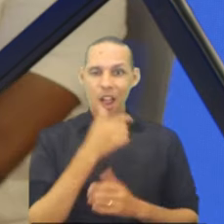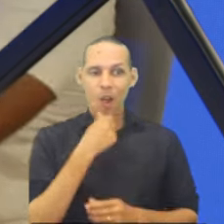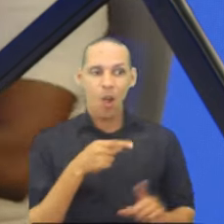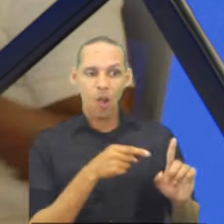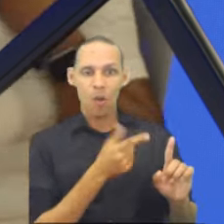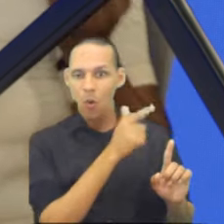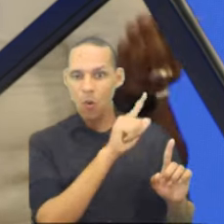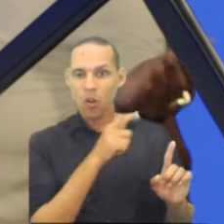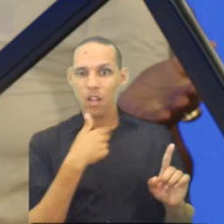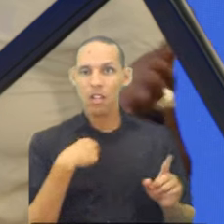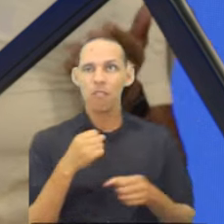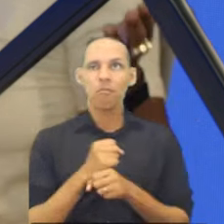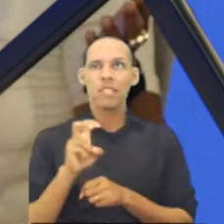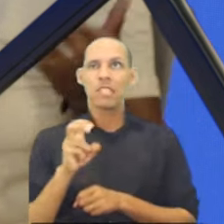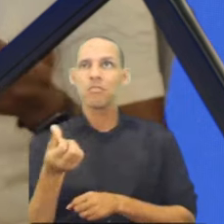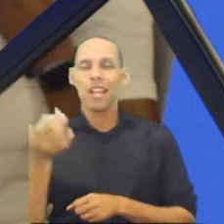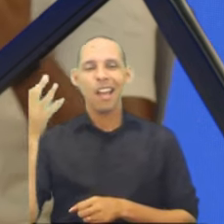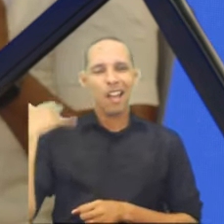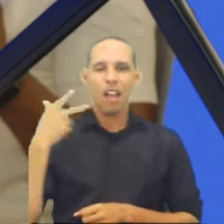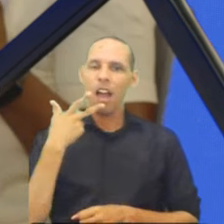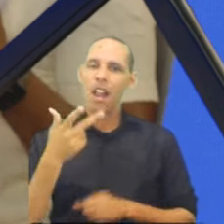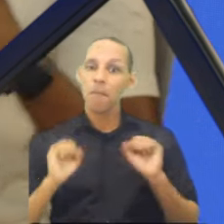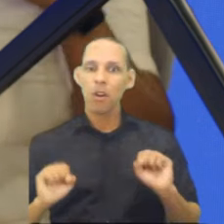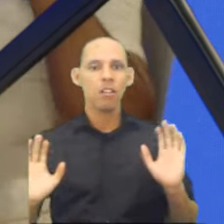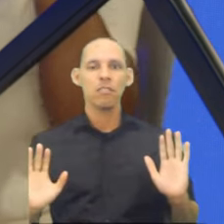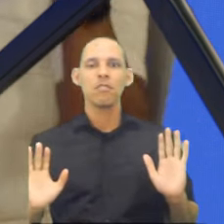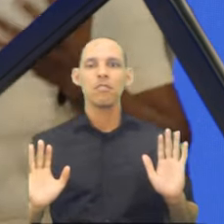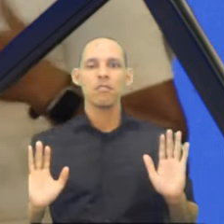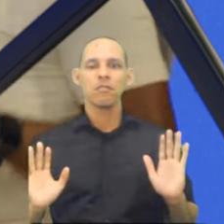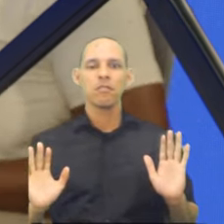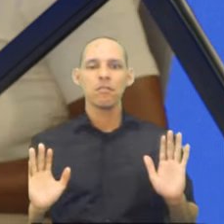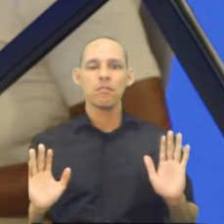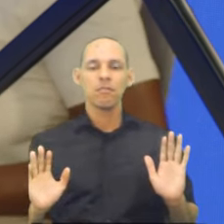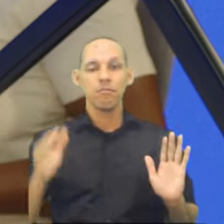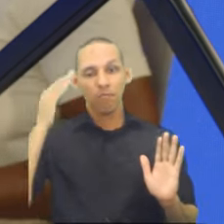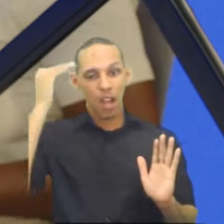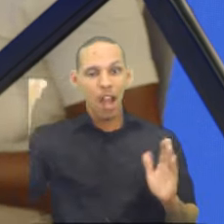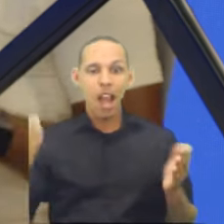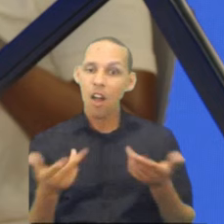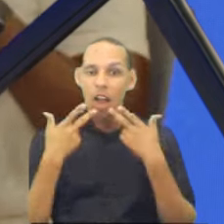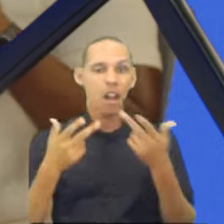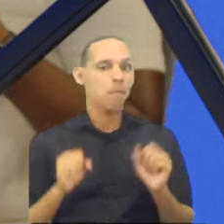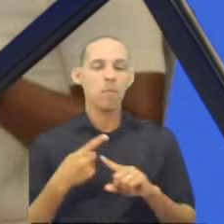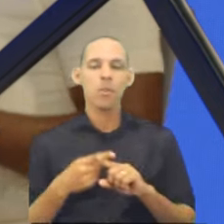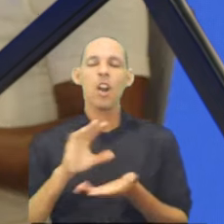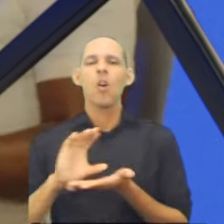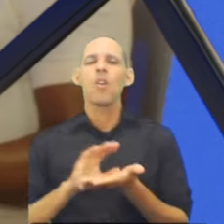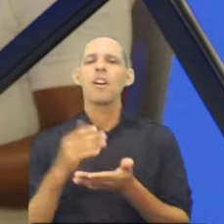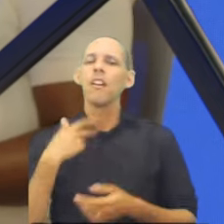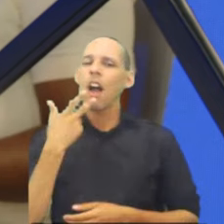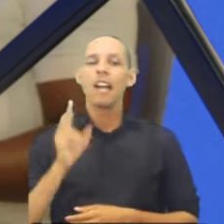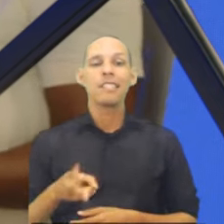era casado com homem há alguns anos atrás 5 se anos atrás um um jurista super famoso ele fez só agora porque toda